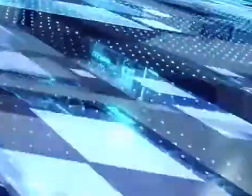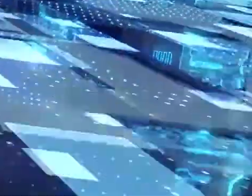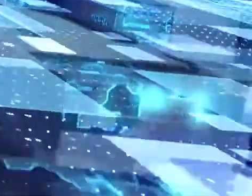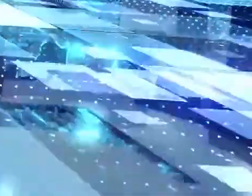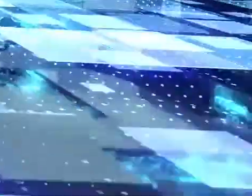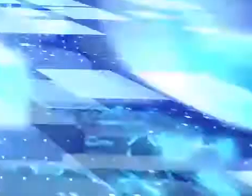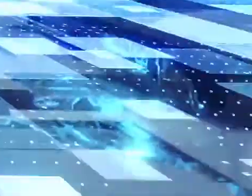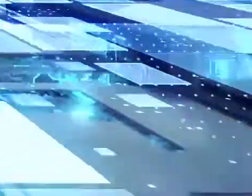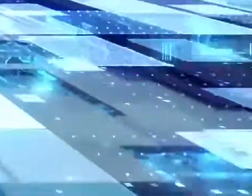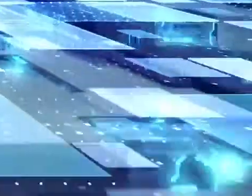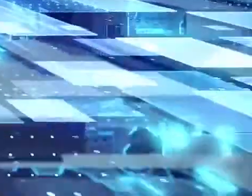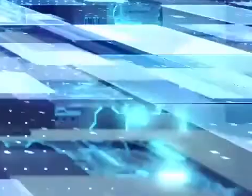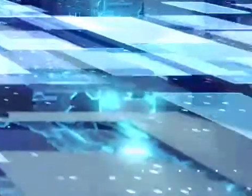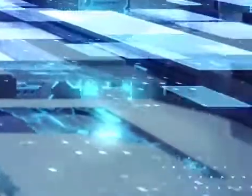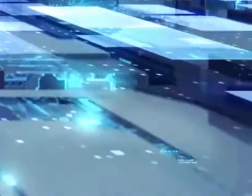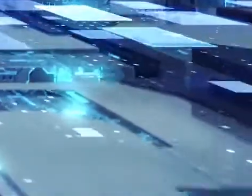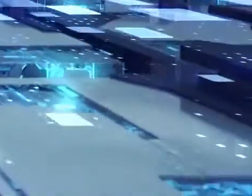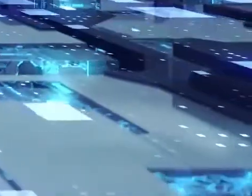Música